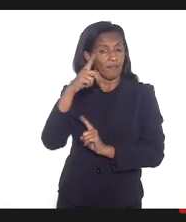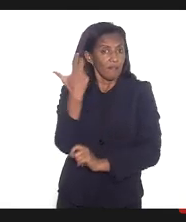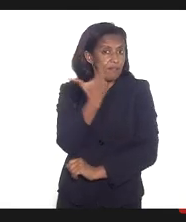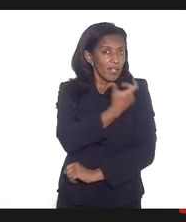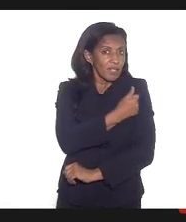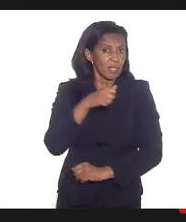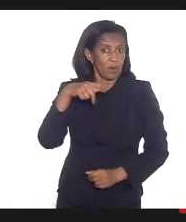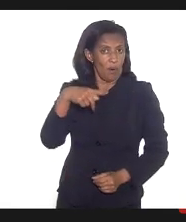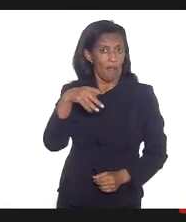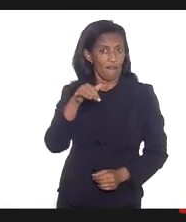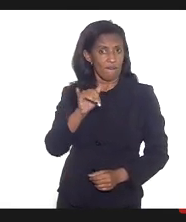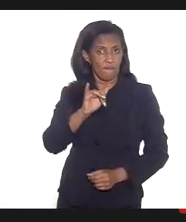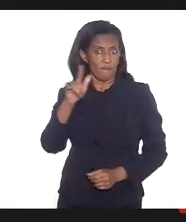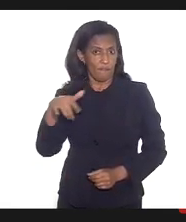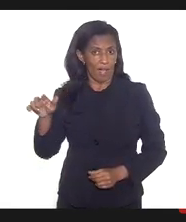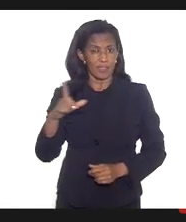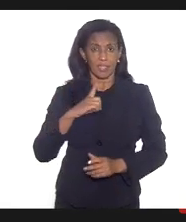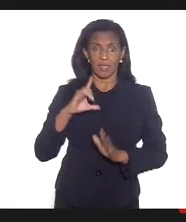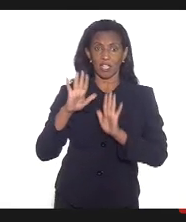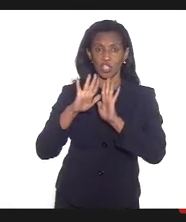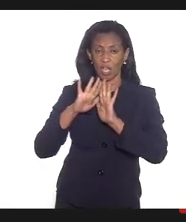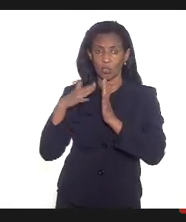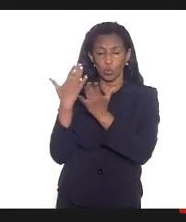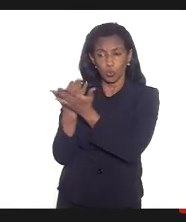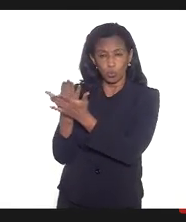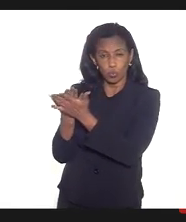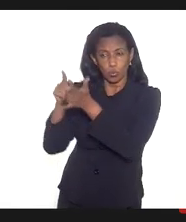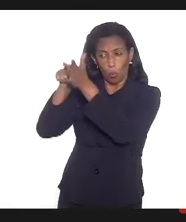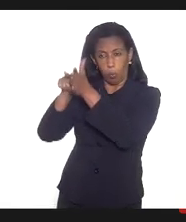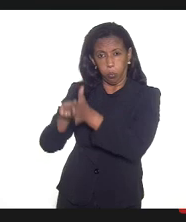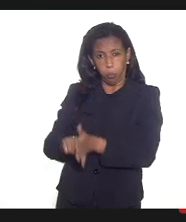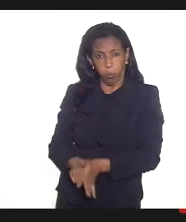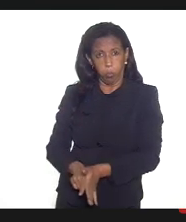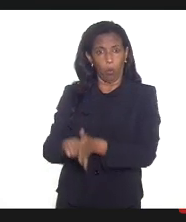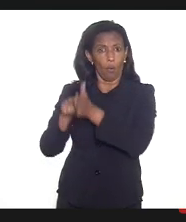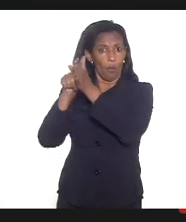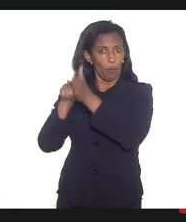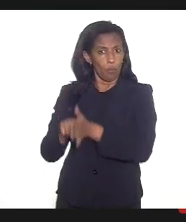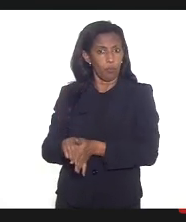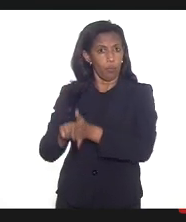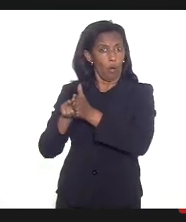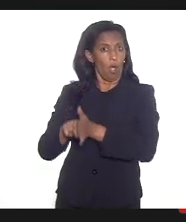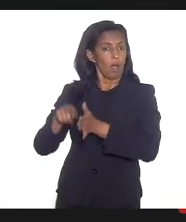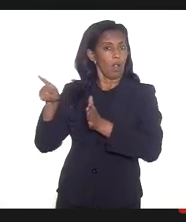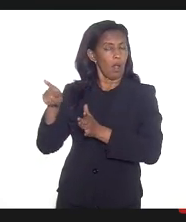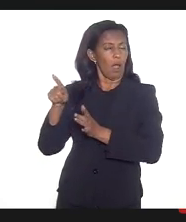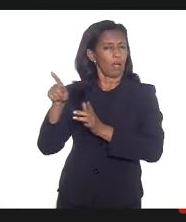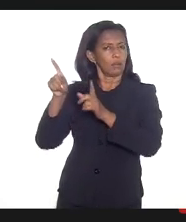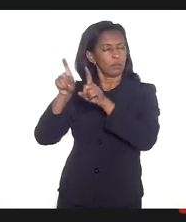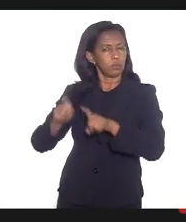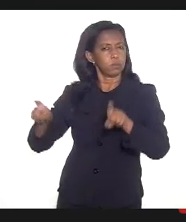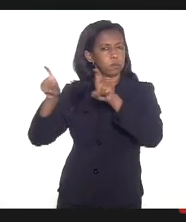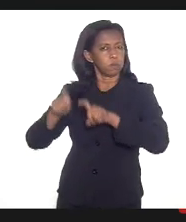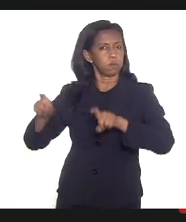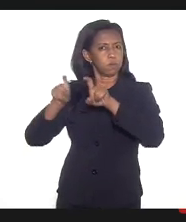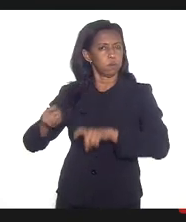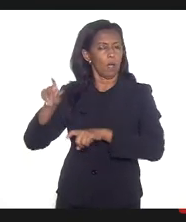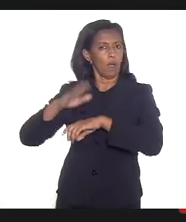Aqui nós temos Esse estudo que foi publicado no o New England Journal of medicine com mais de